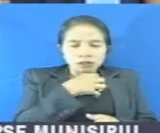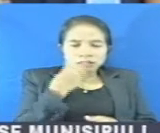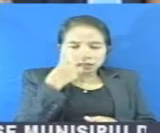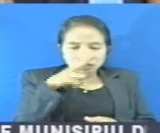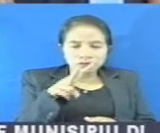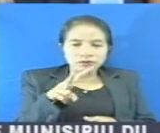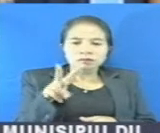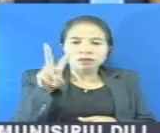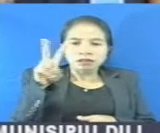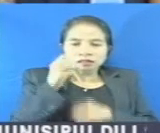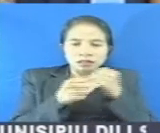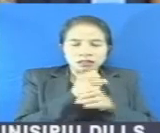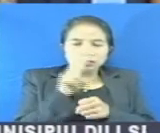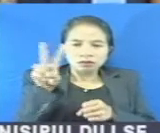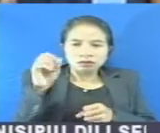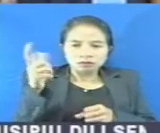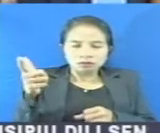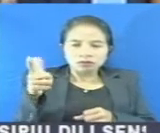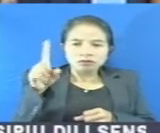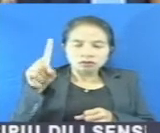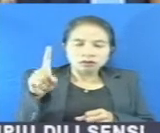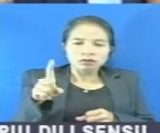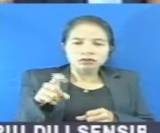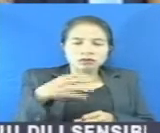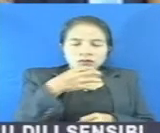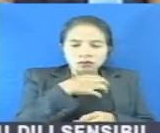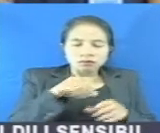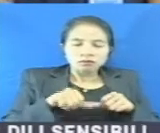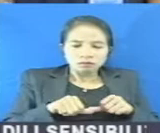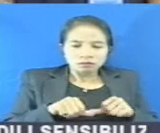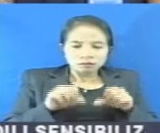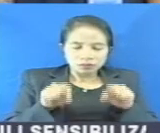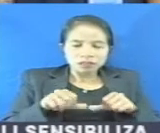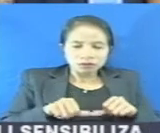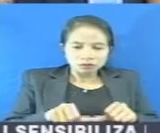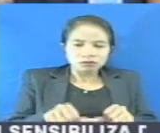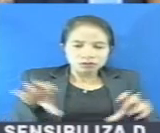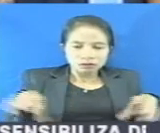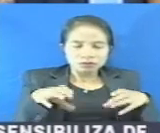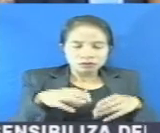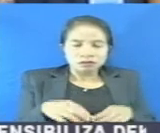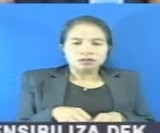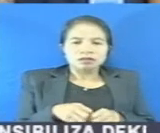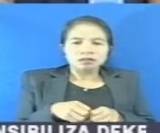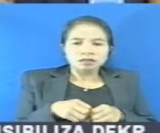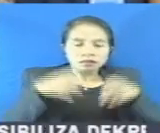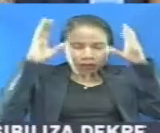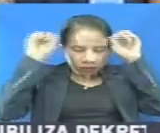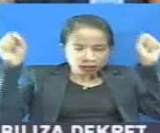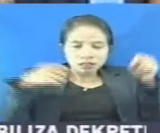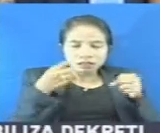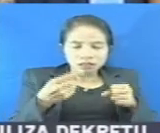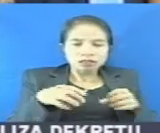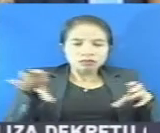para insang estado dan continuan servisu sesres presiden da republik atau maka continuasan